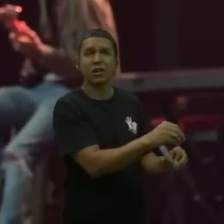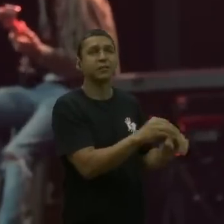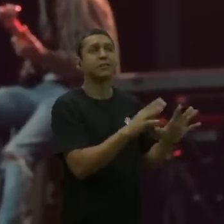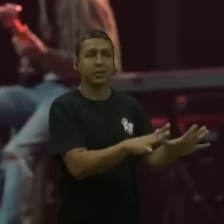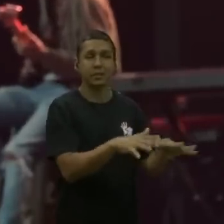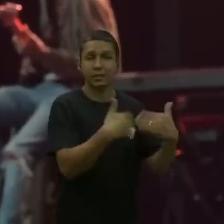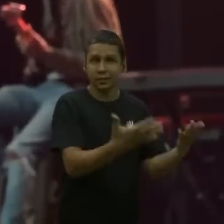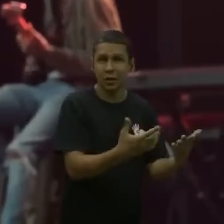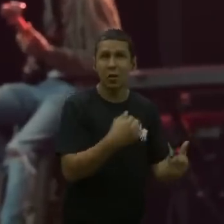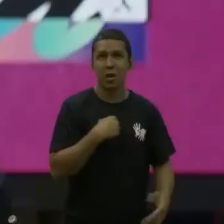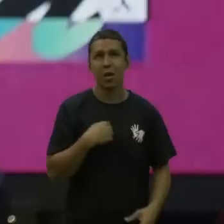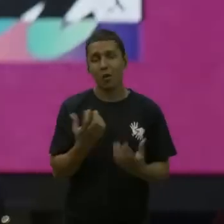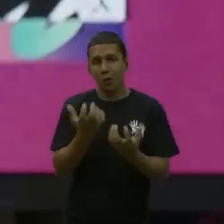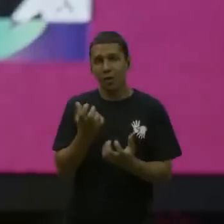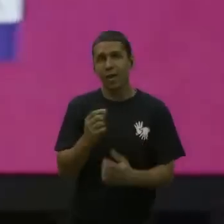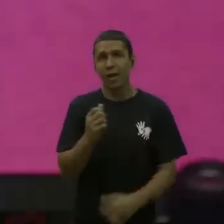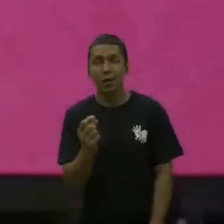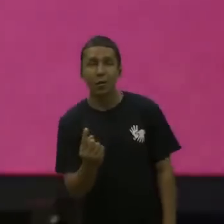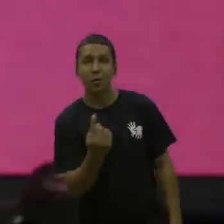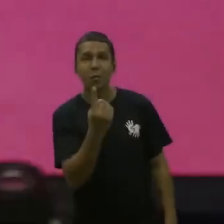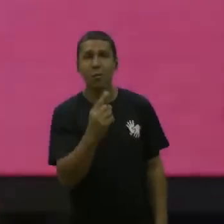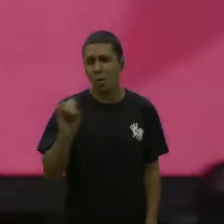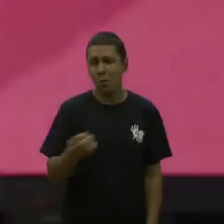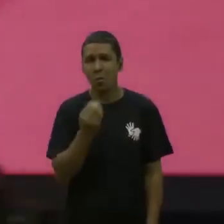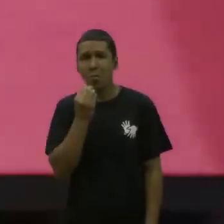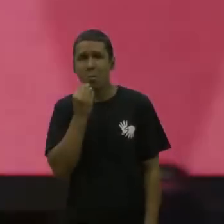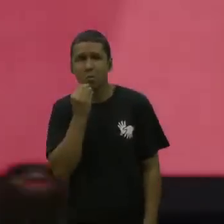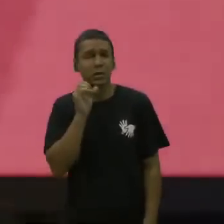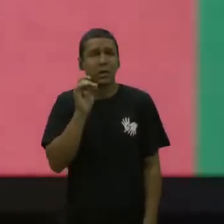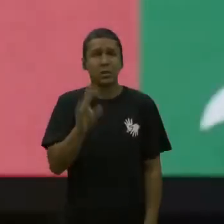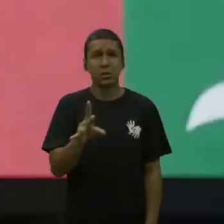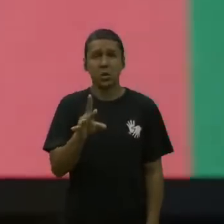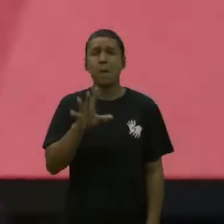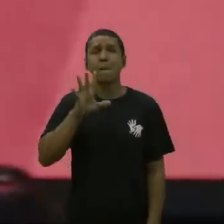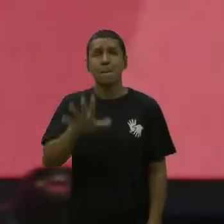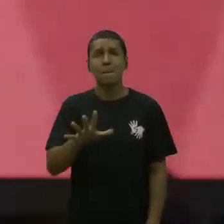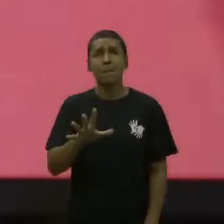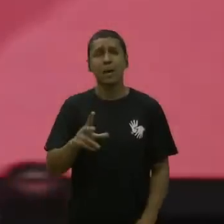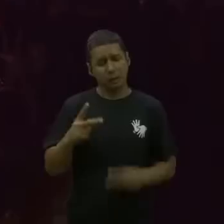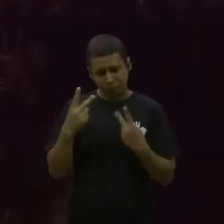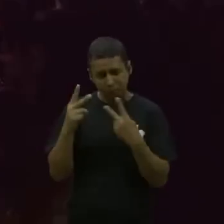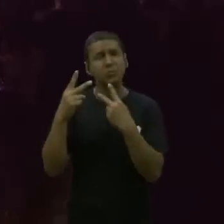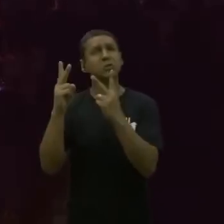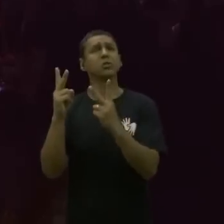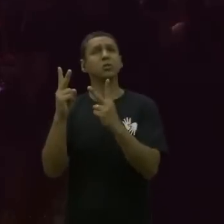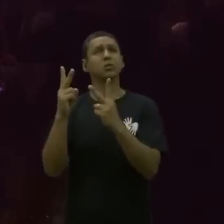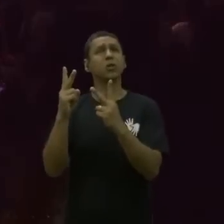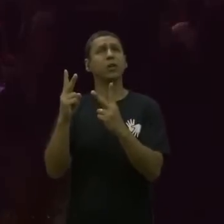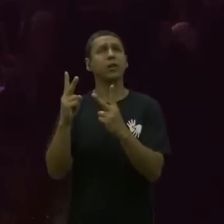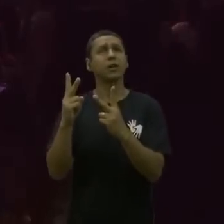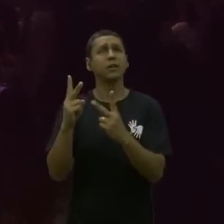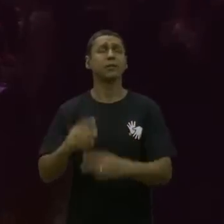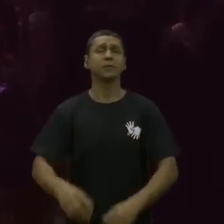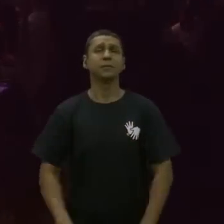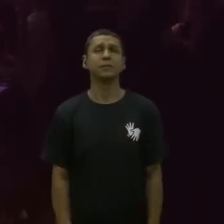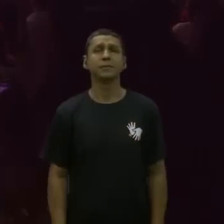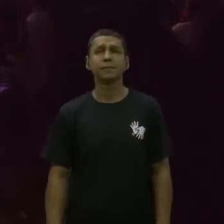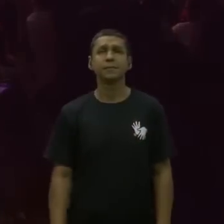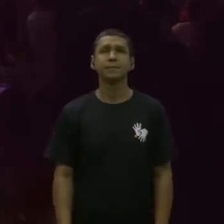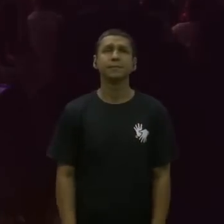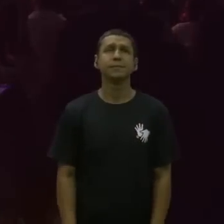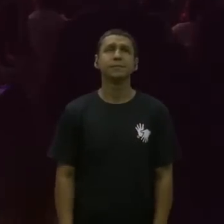prefiro ter uma migalha, mas fazer valer a pena aquilo que Deus colocou na minha mão.